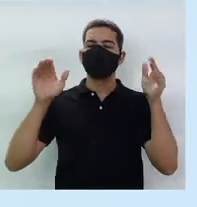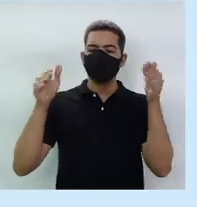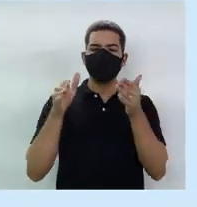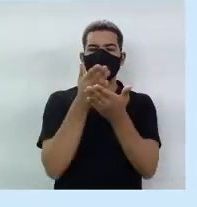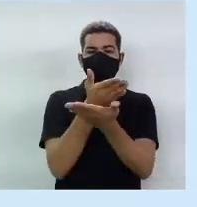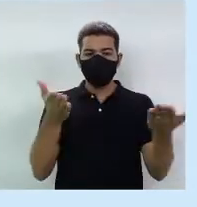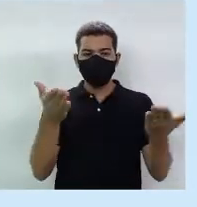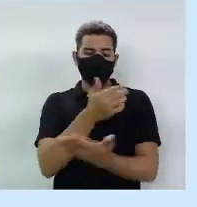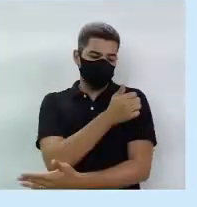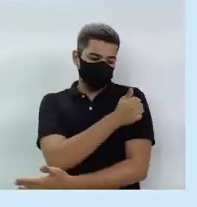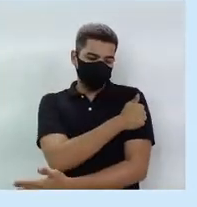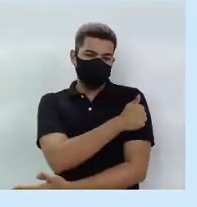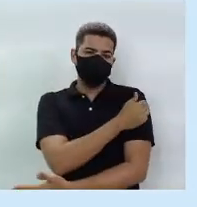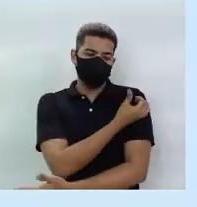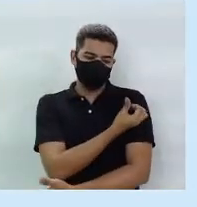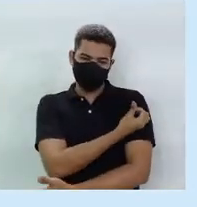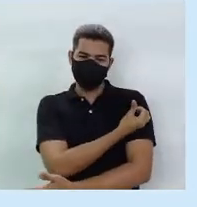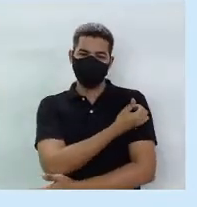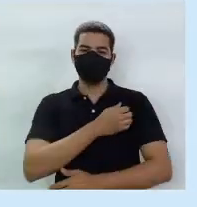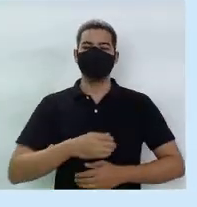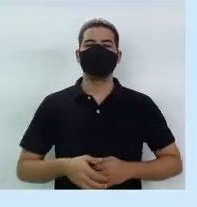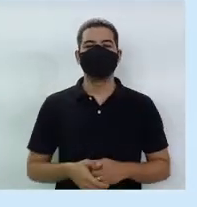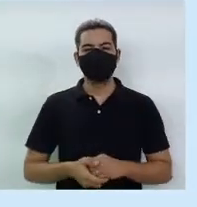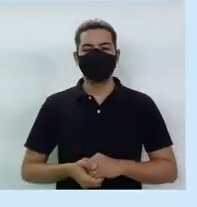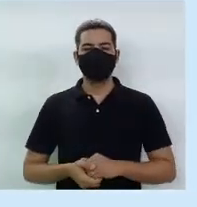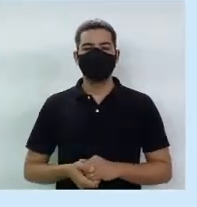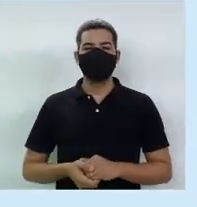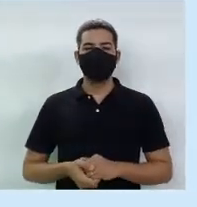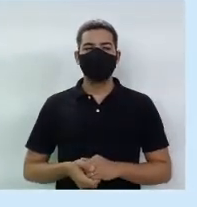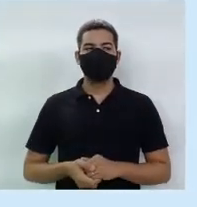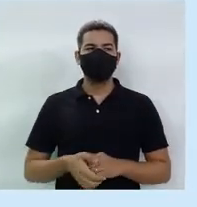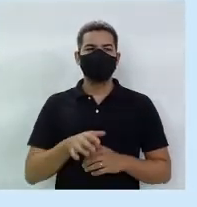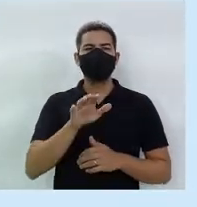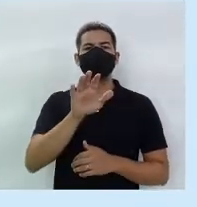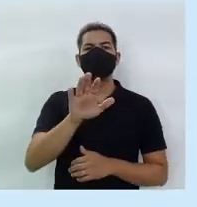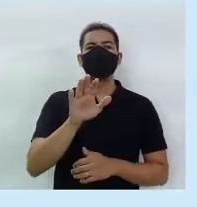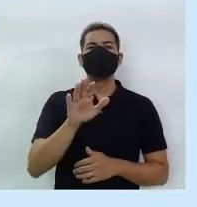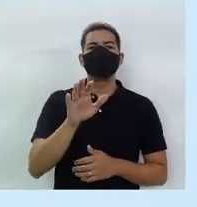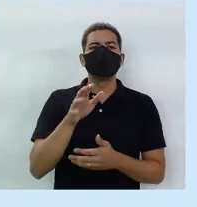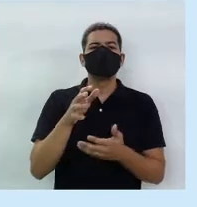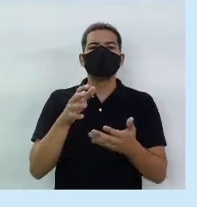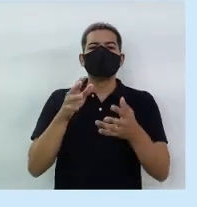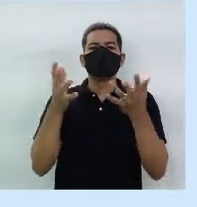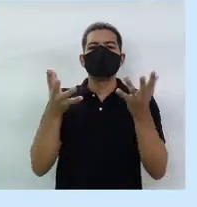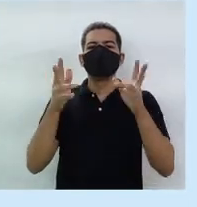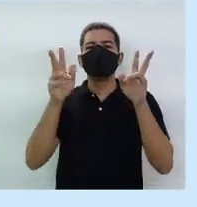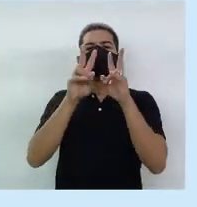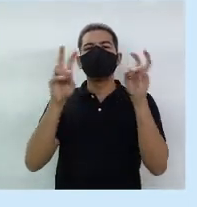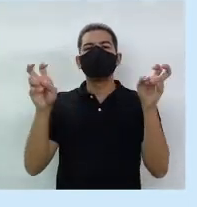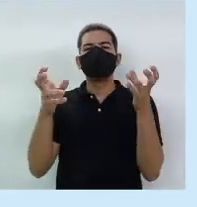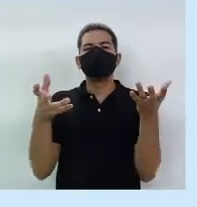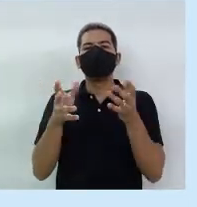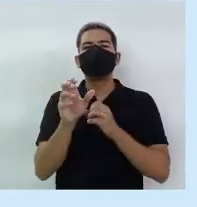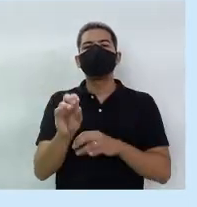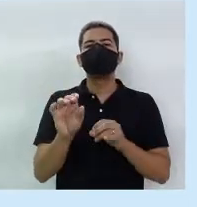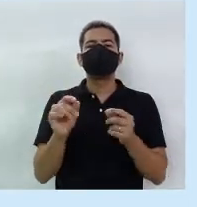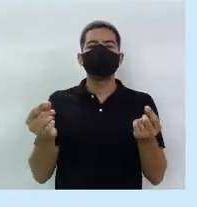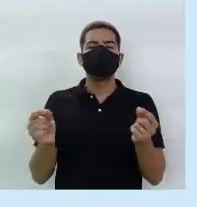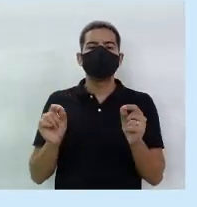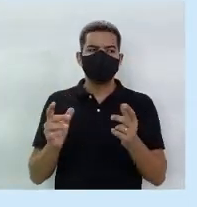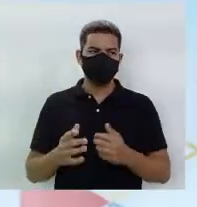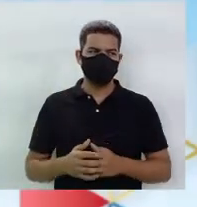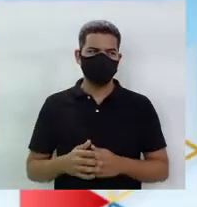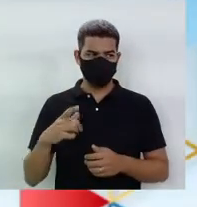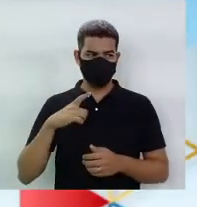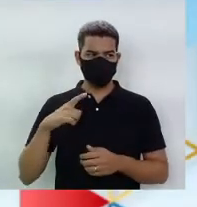especialmente para você, estudante do sexto ano. Mas qual será o tema da aula de hoje? Como